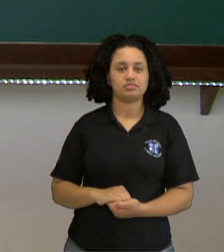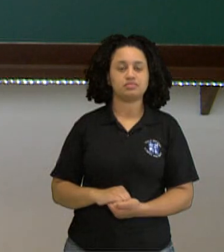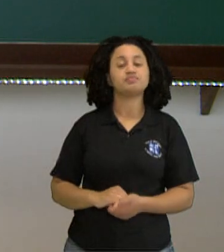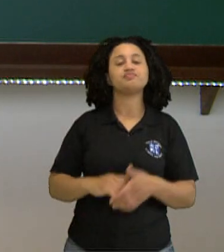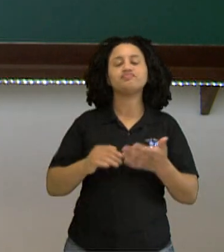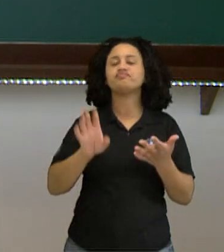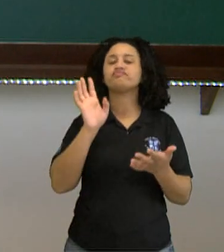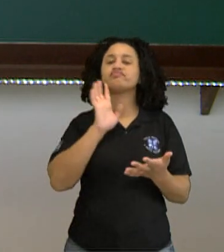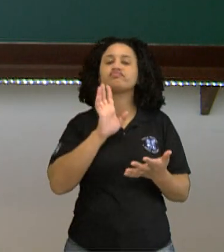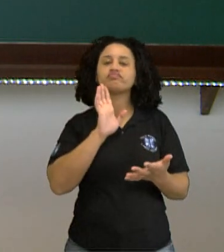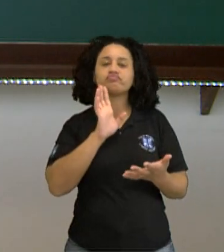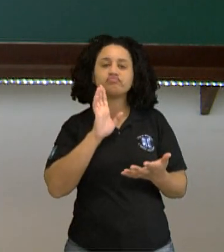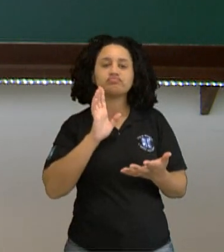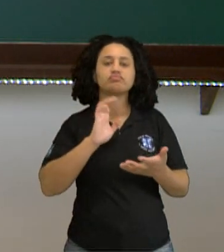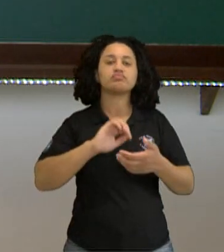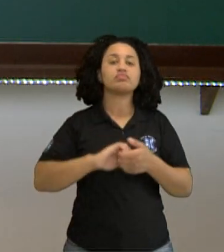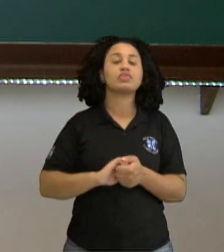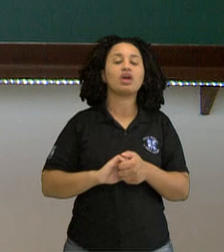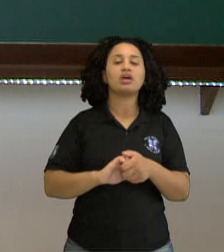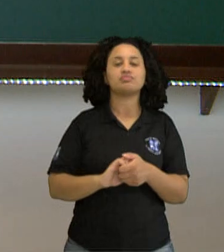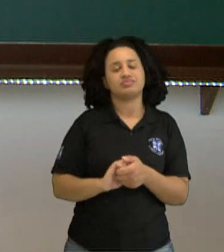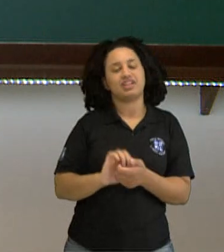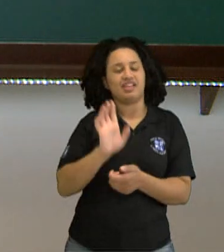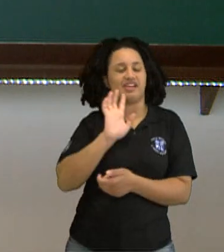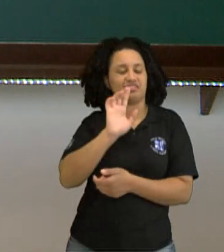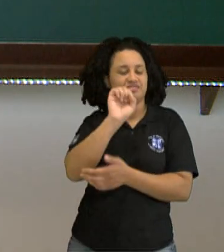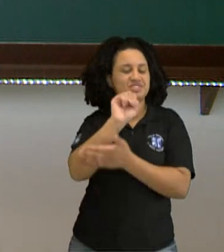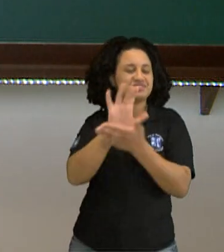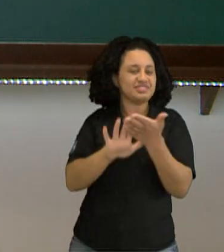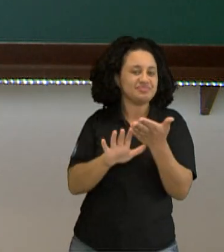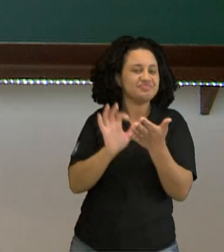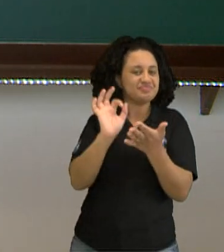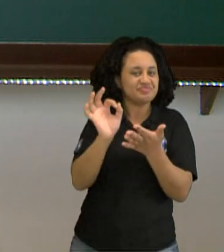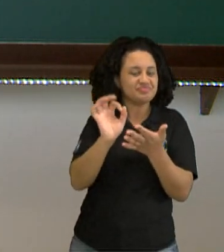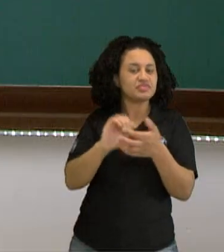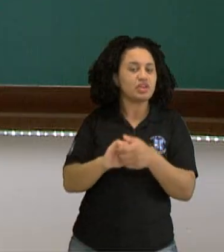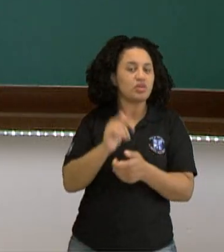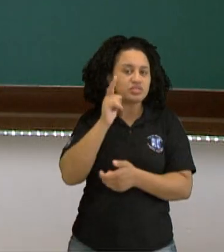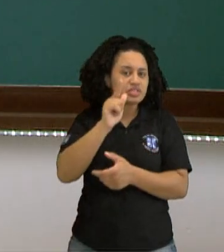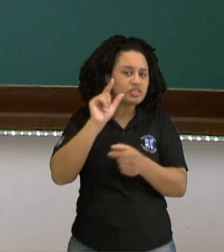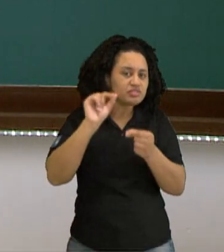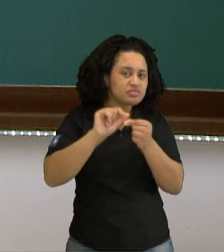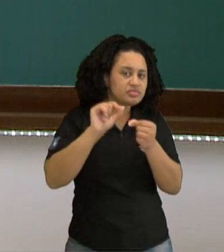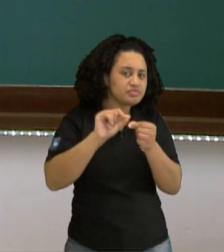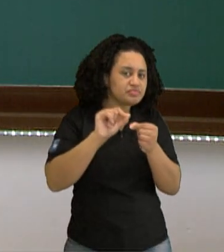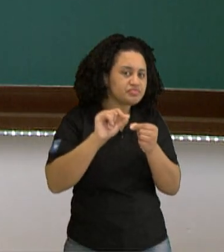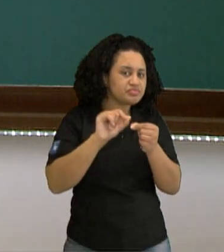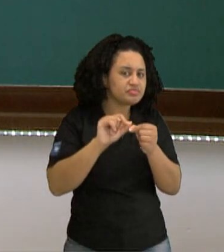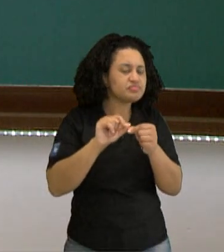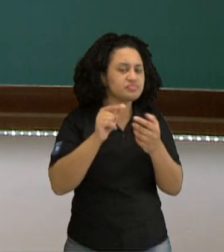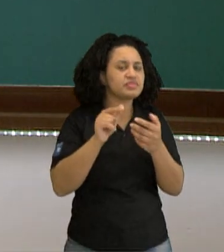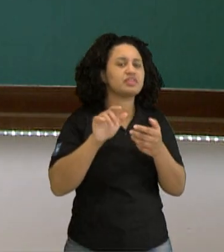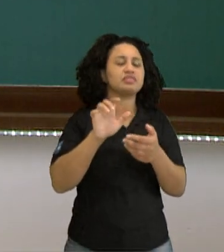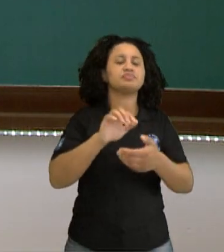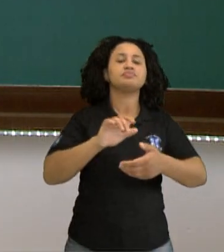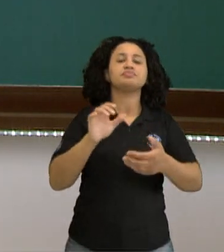Legal, pessoal? Bacana essa atividade, né? Fizeram? Então é isso